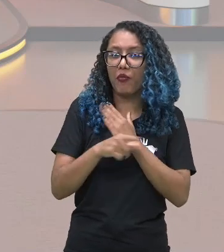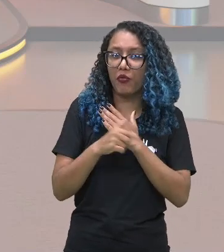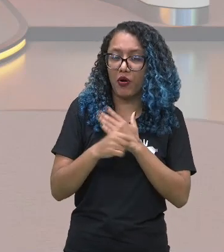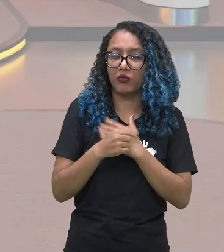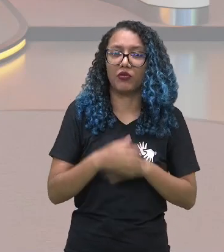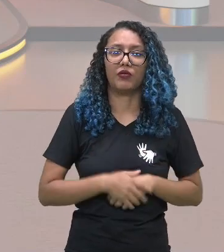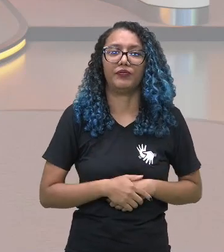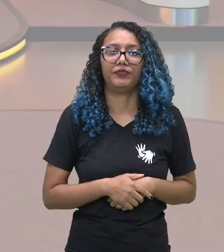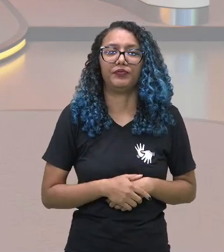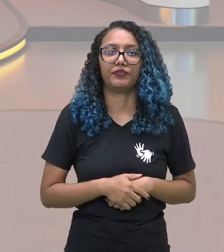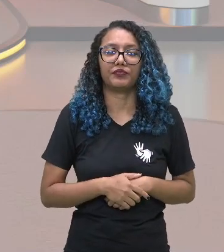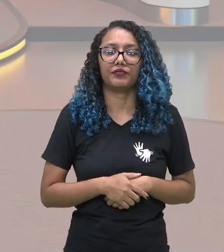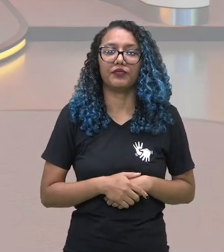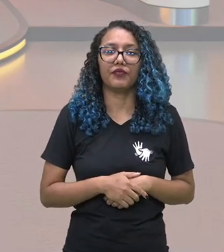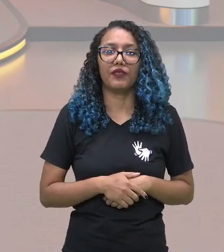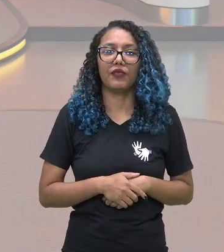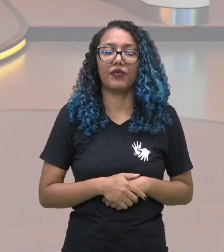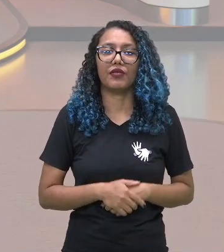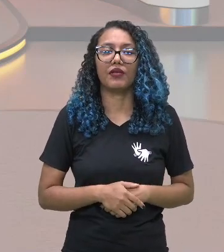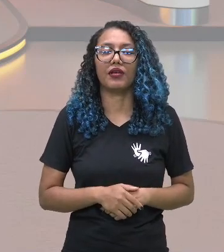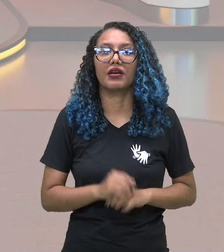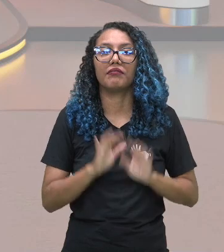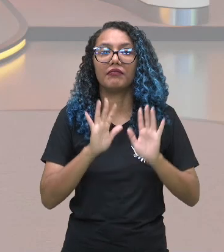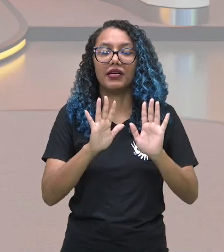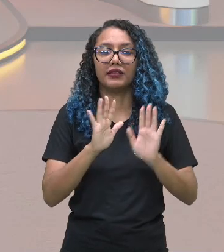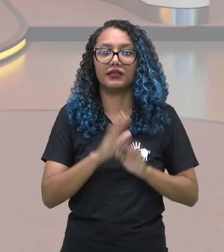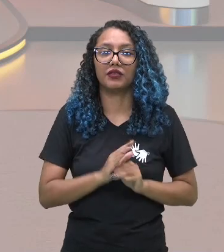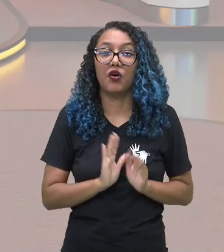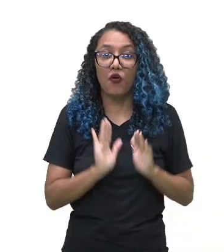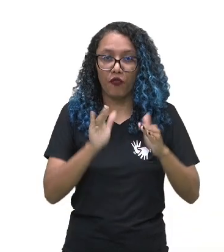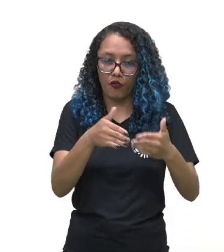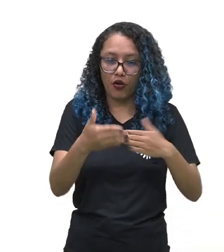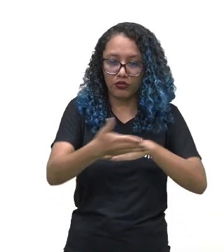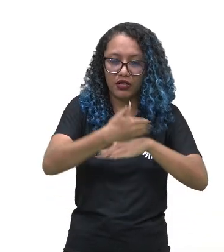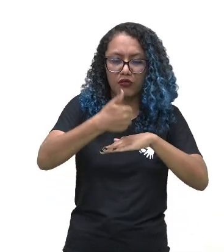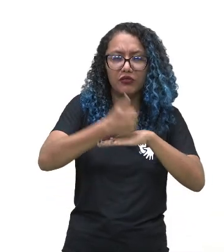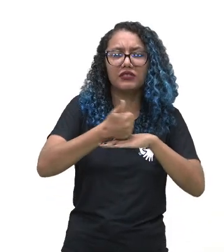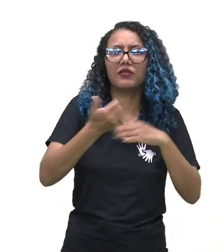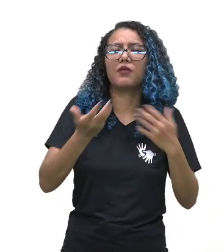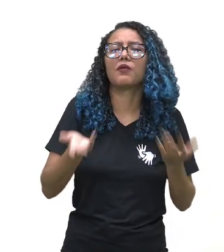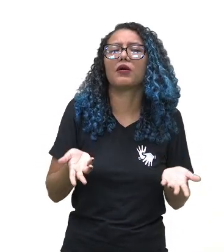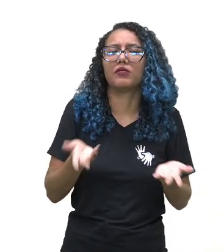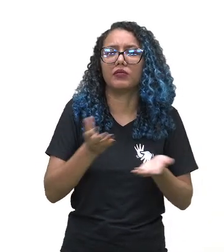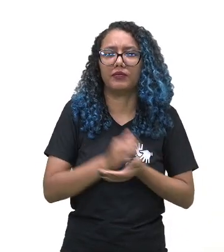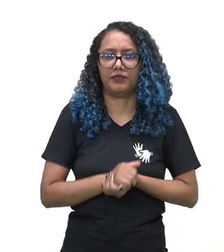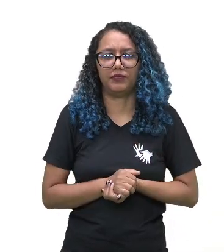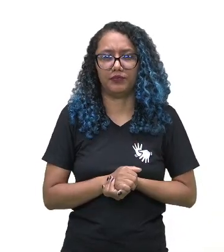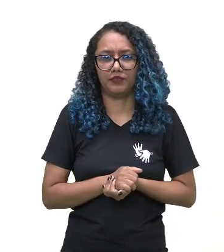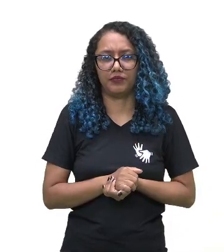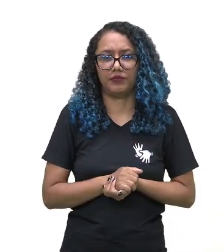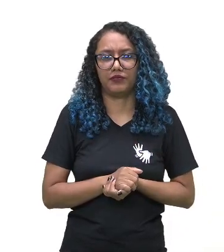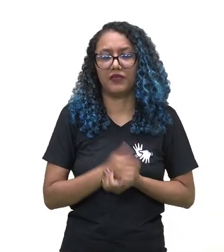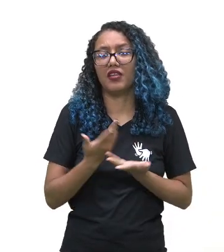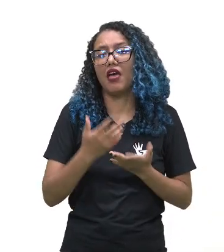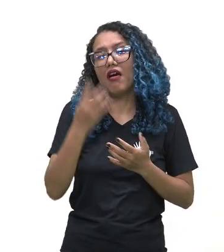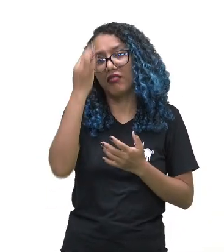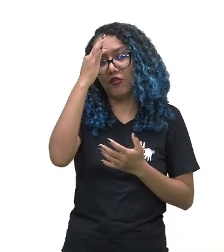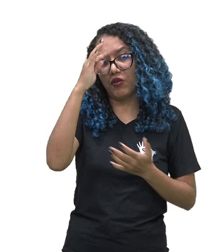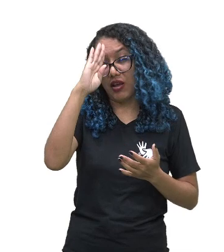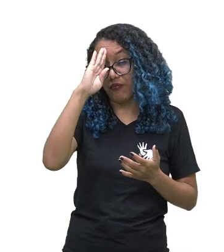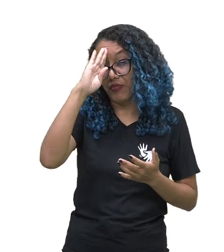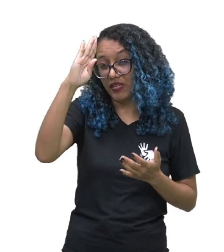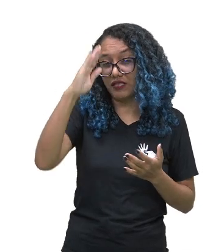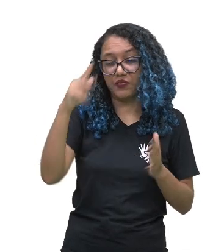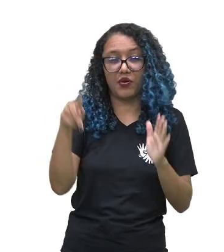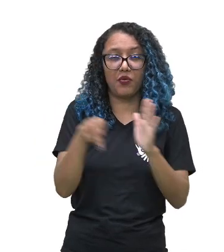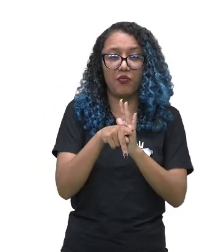professor, qual foi, então, o sentido da colonização, que é a tese principal da obra, que deixou tudo